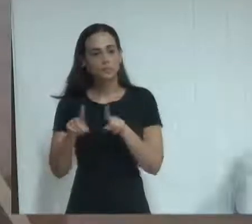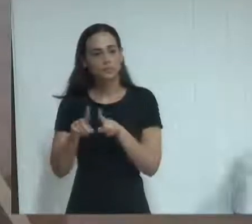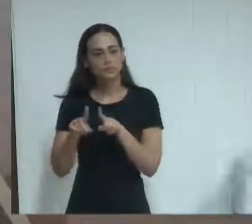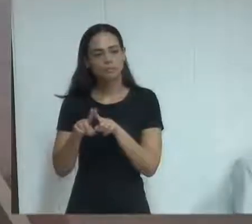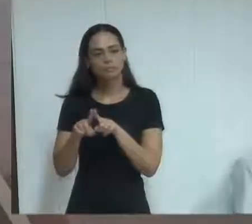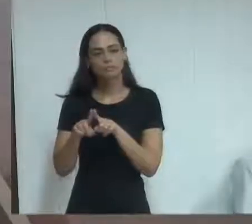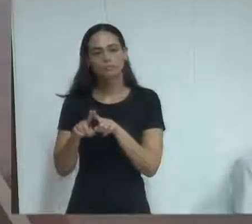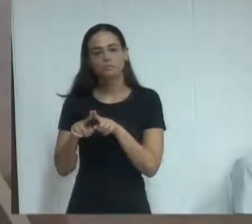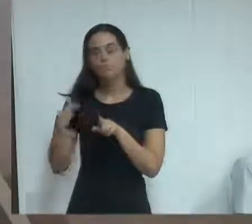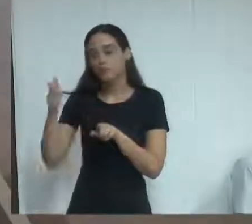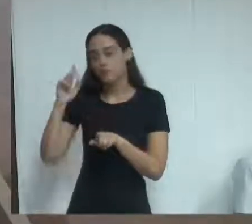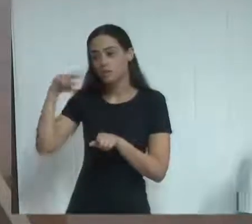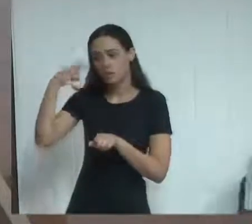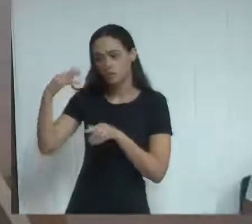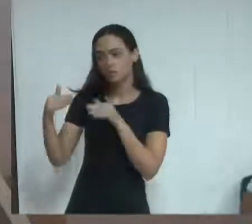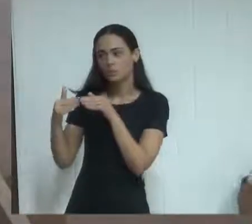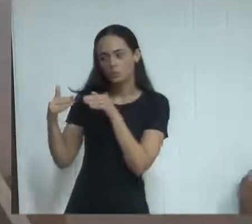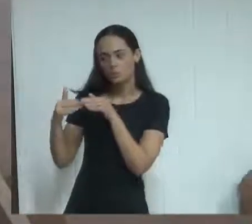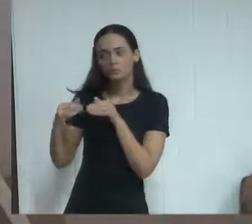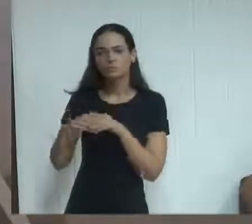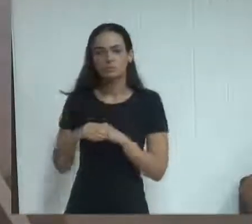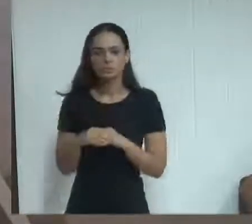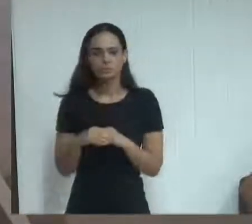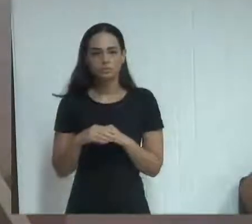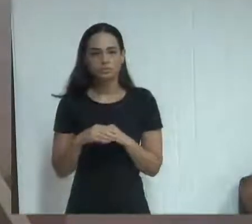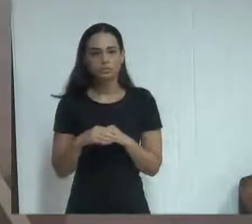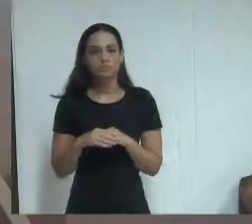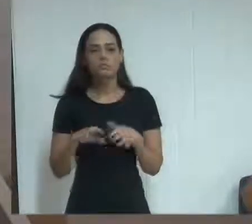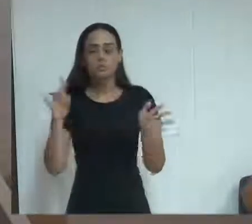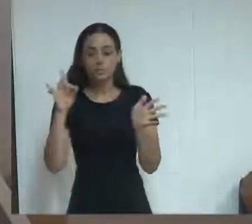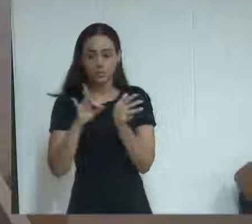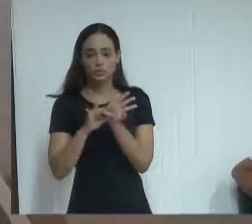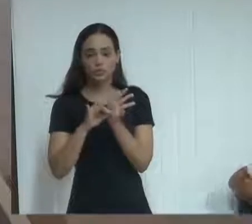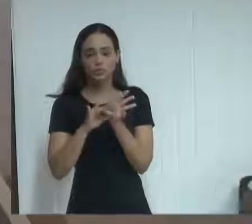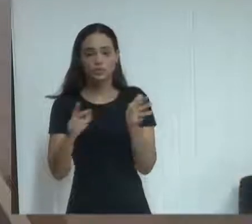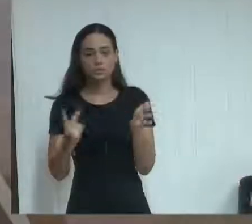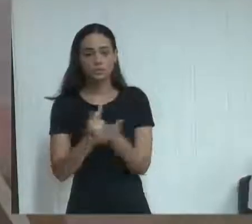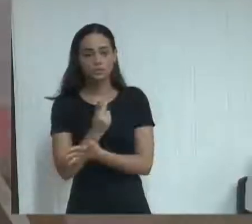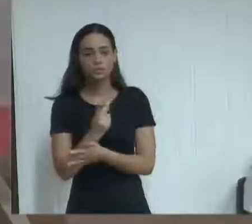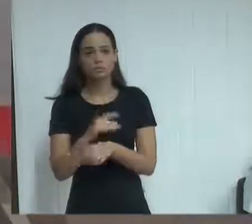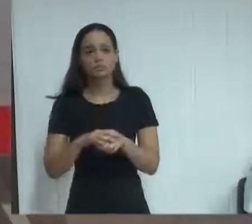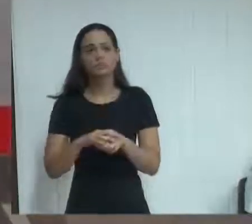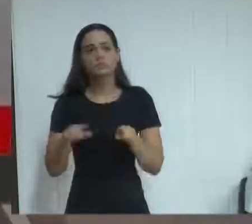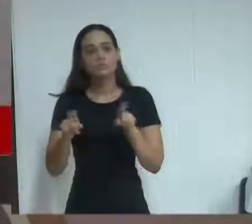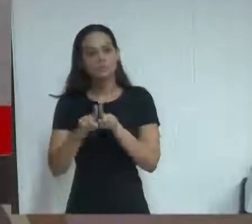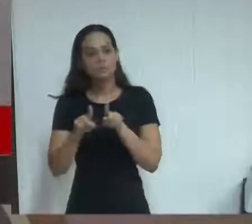que antecedeu, e concordo plenamente que isso é fato. Há outras maneiras de